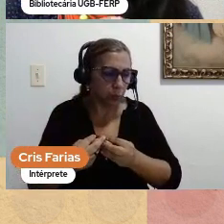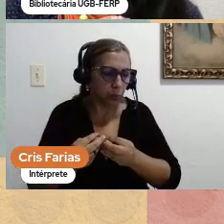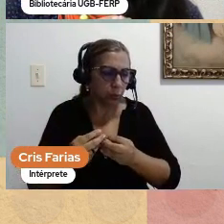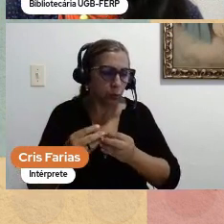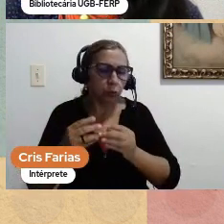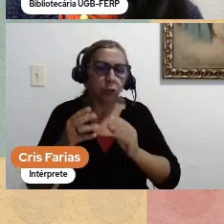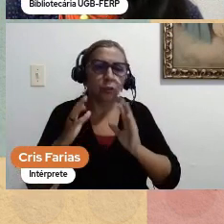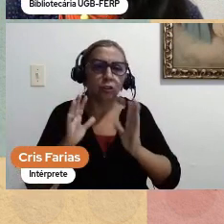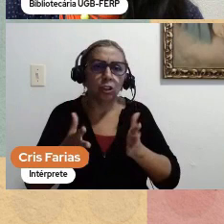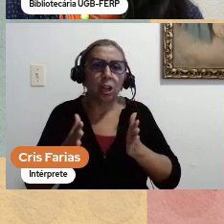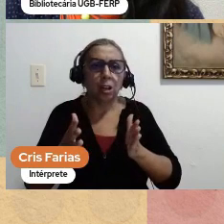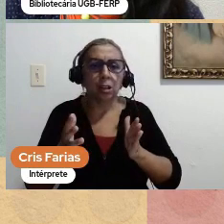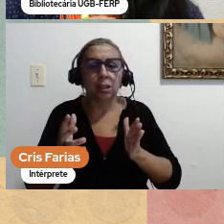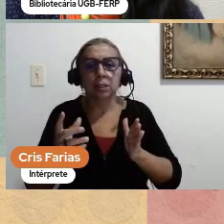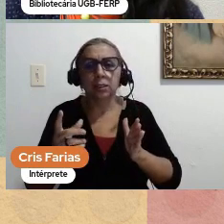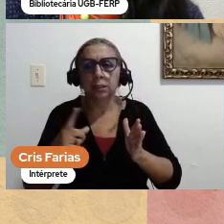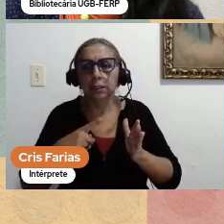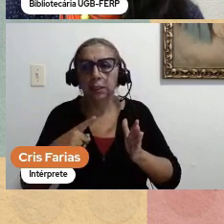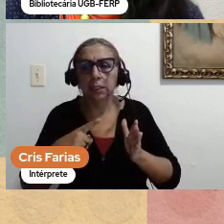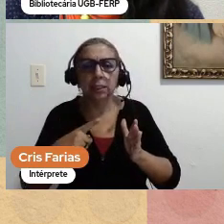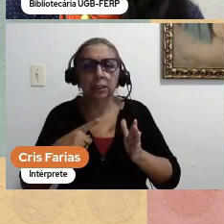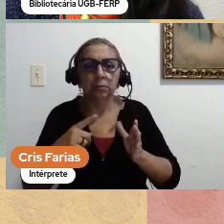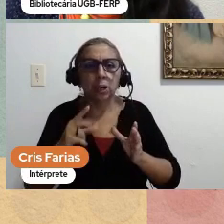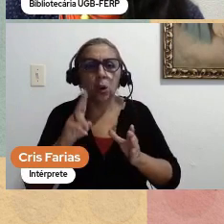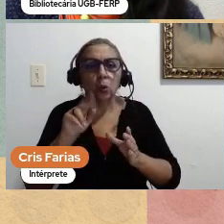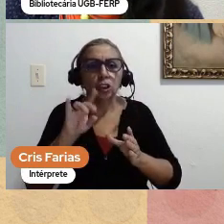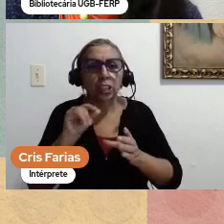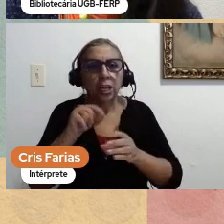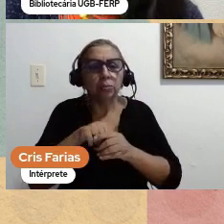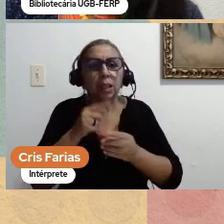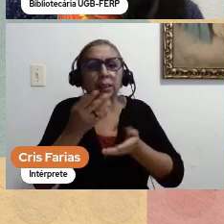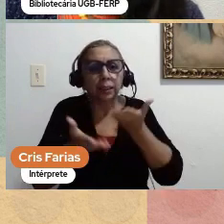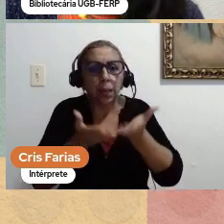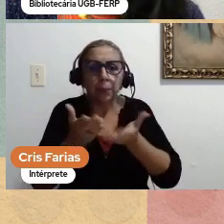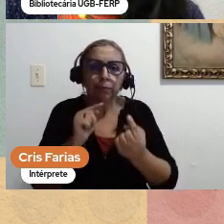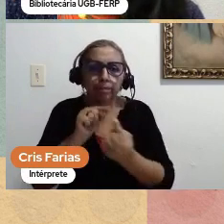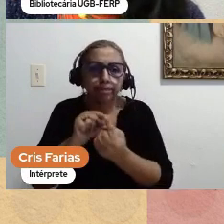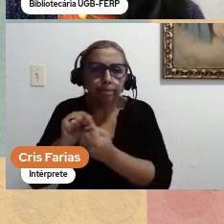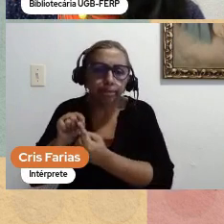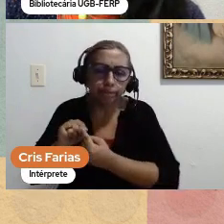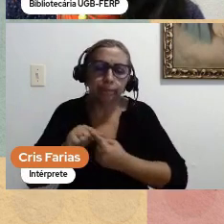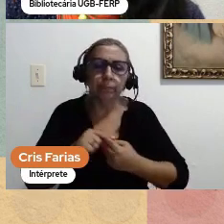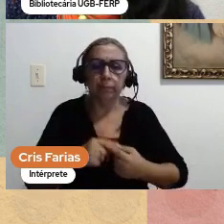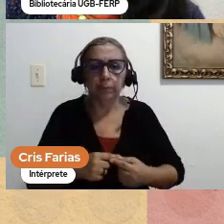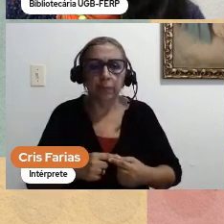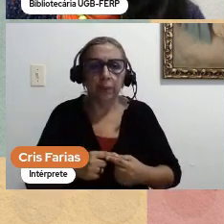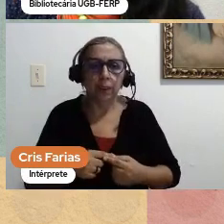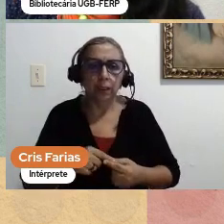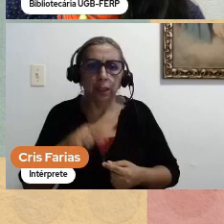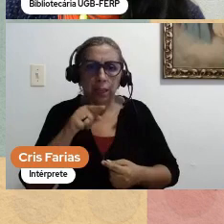foram todos abrigados no IDAD para ter o tratamento devido, né? E